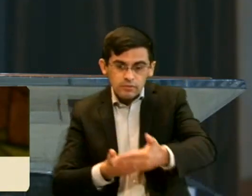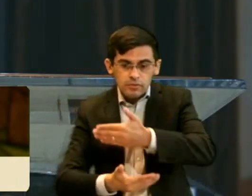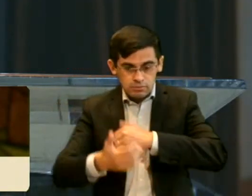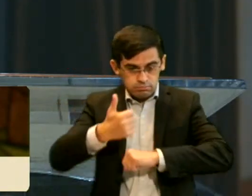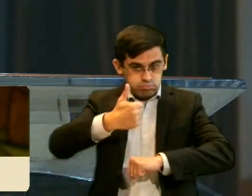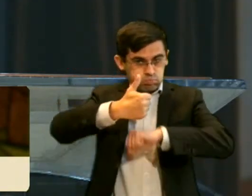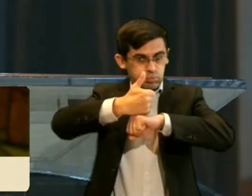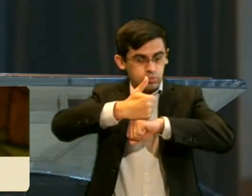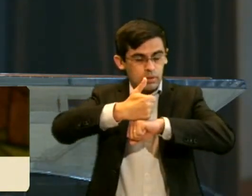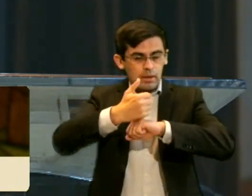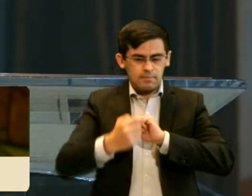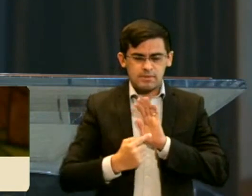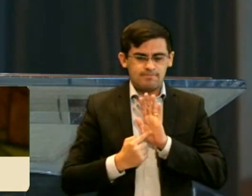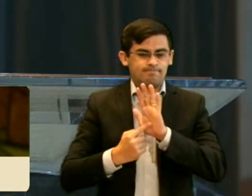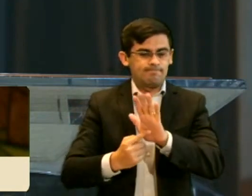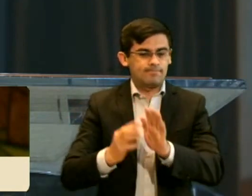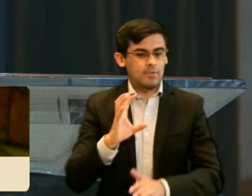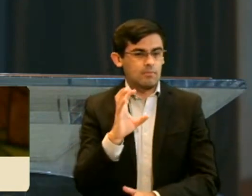você, em amor.